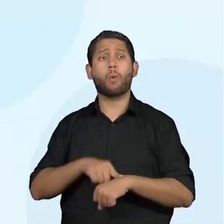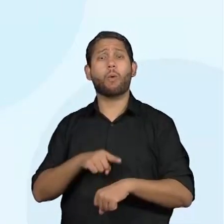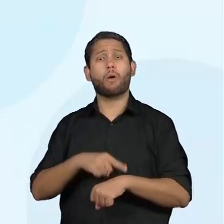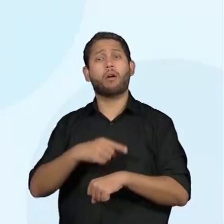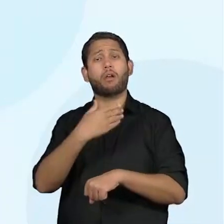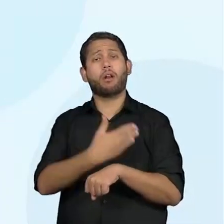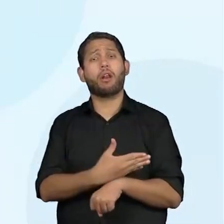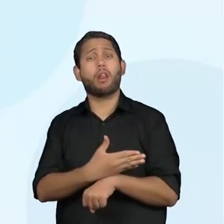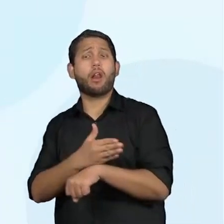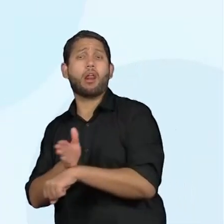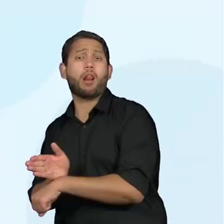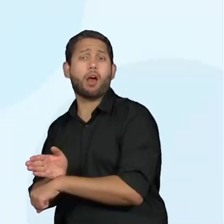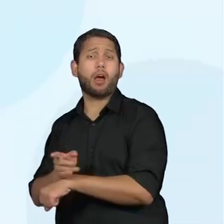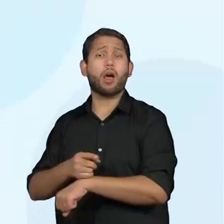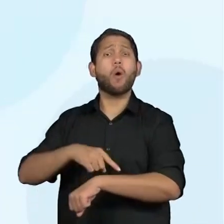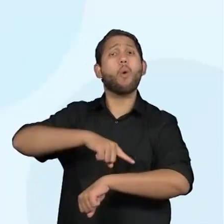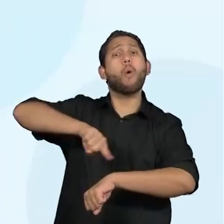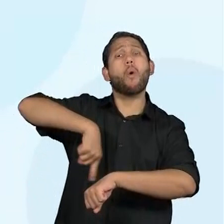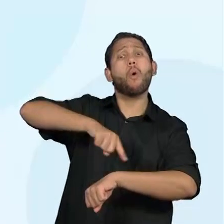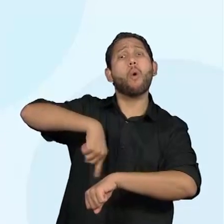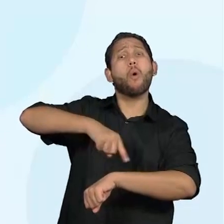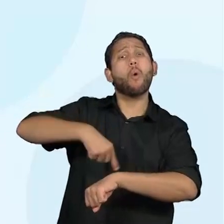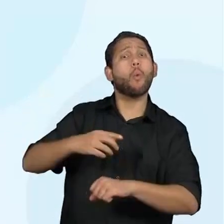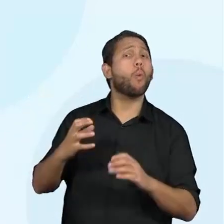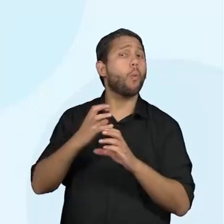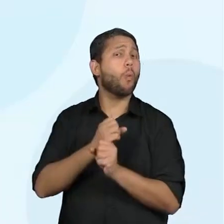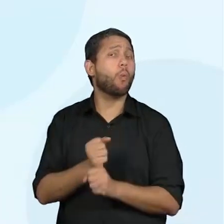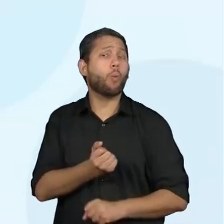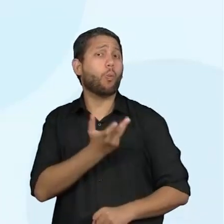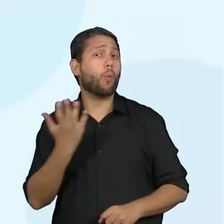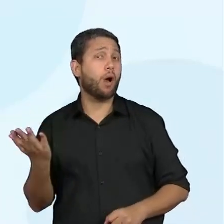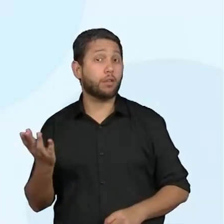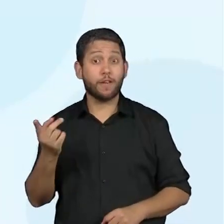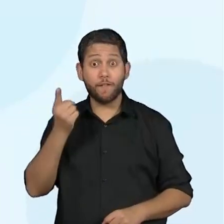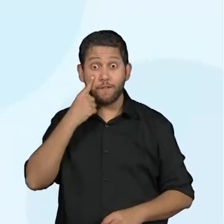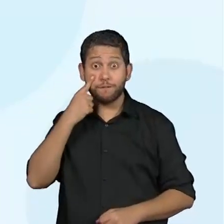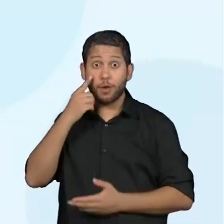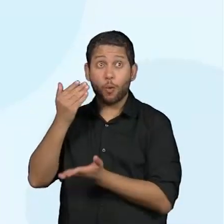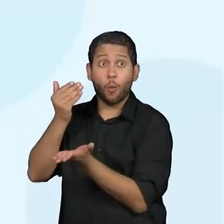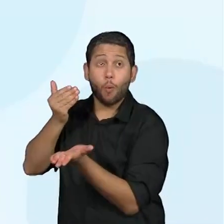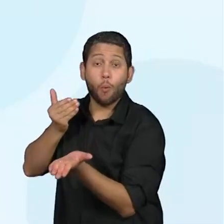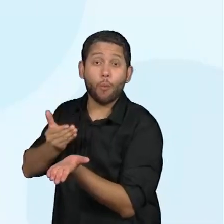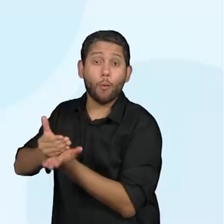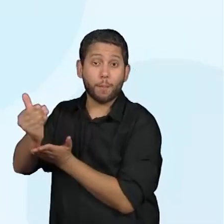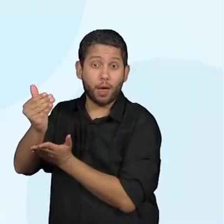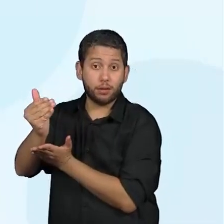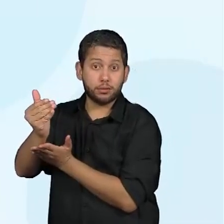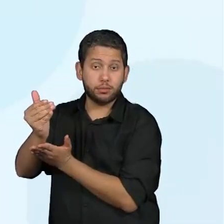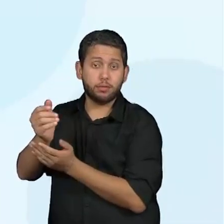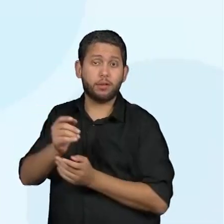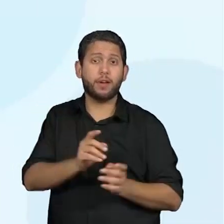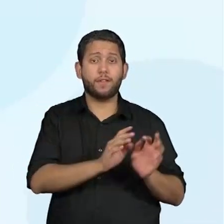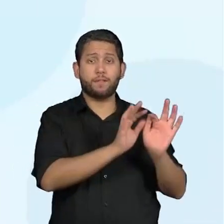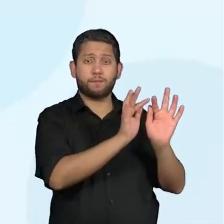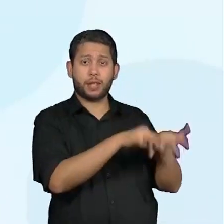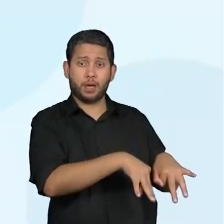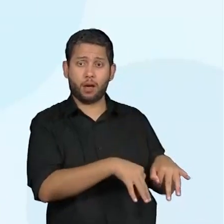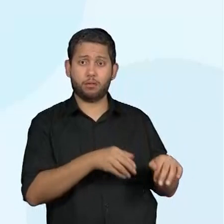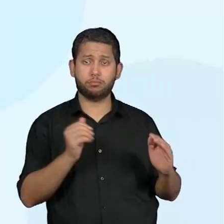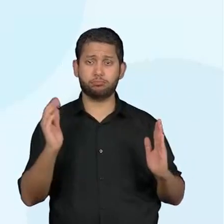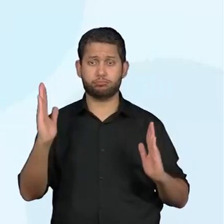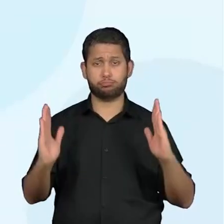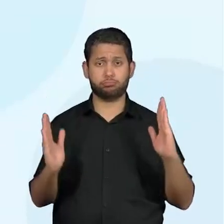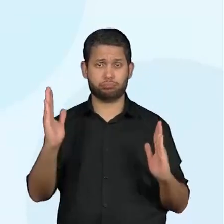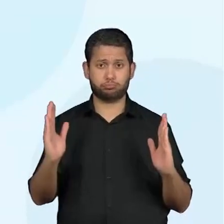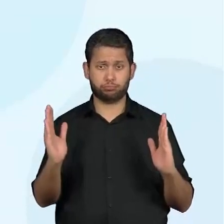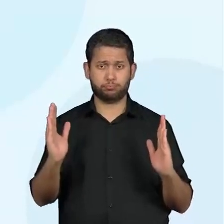o tempo transcorrido entre os horários marcados nos relógios. Então, eu tenho aqui